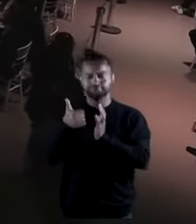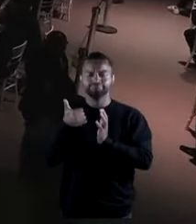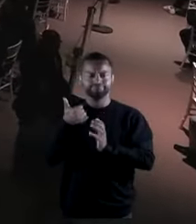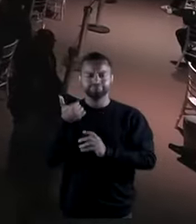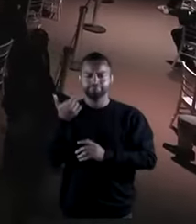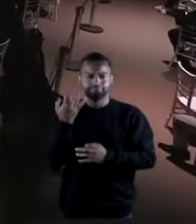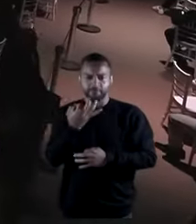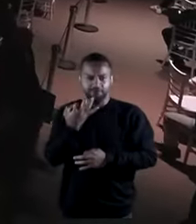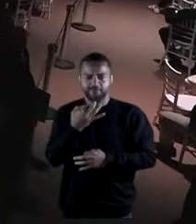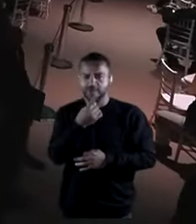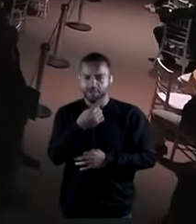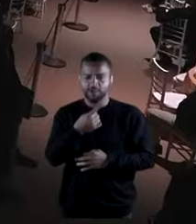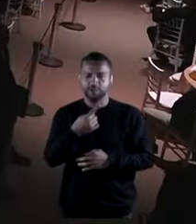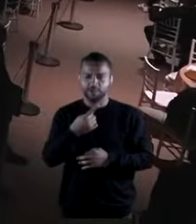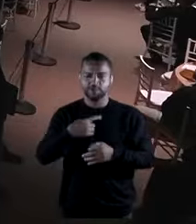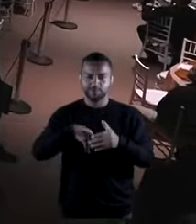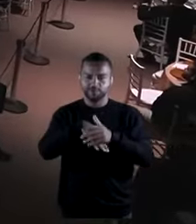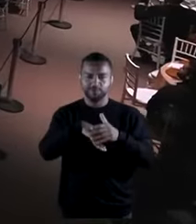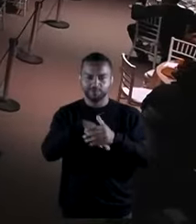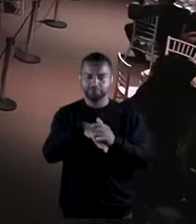carreira. Que moral, hein, Joaquim?